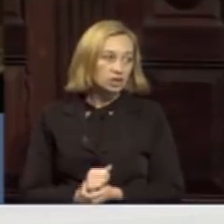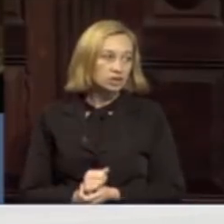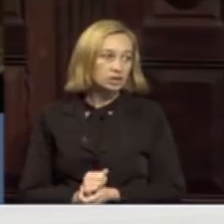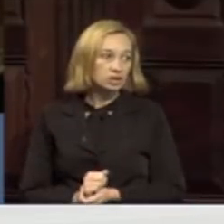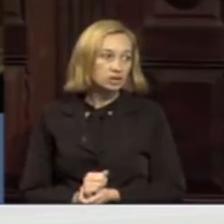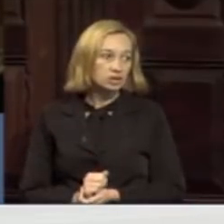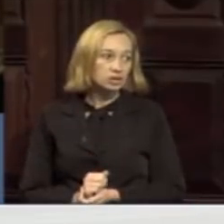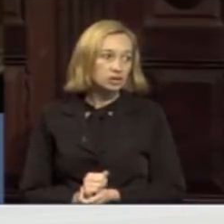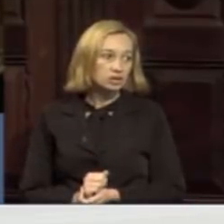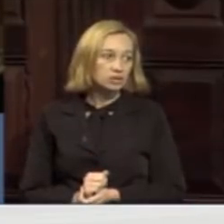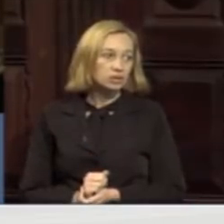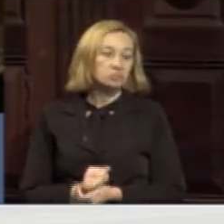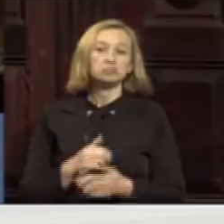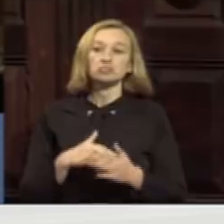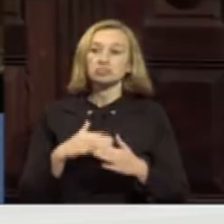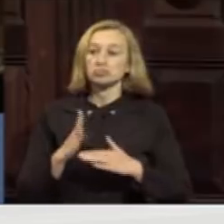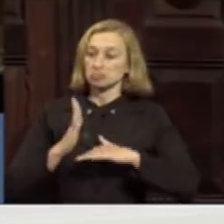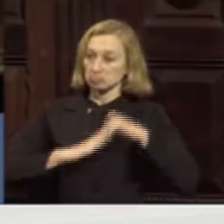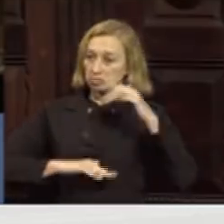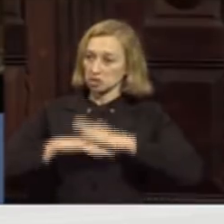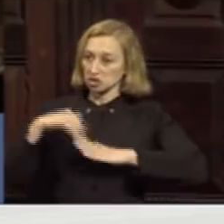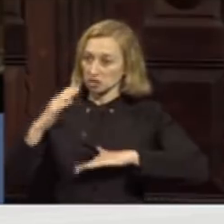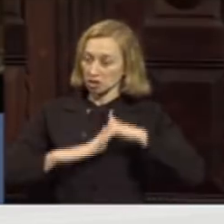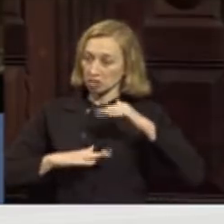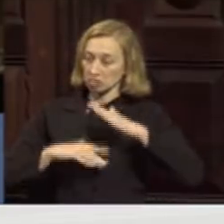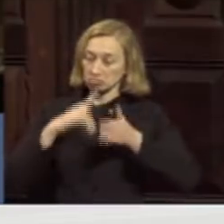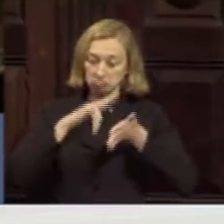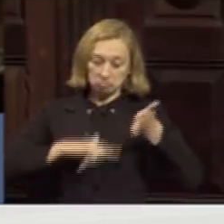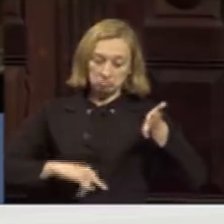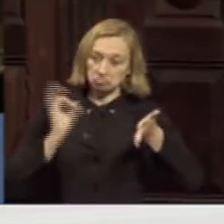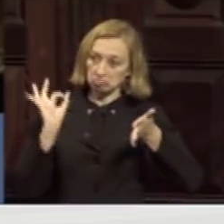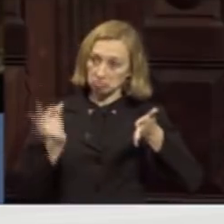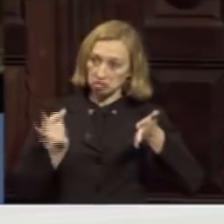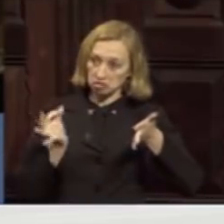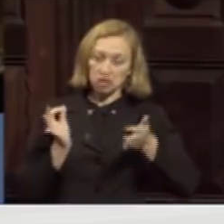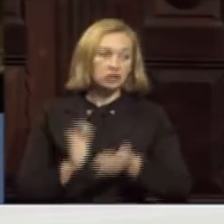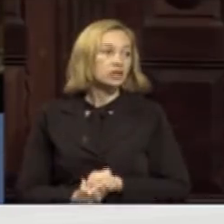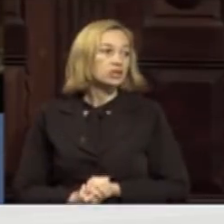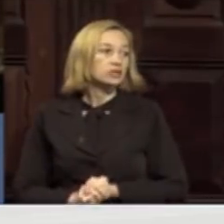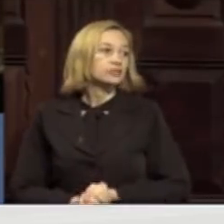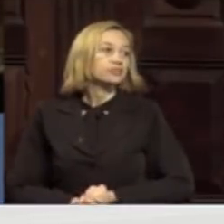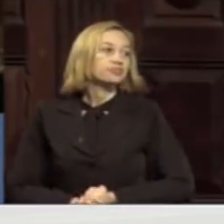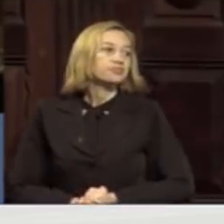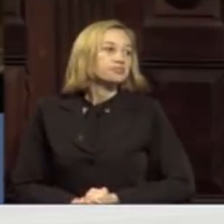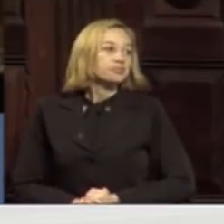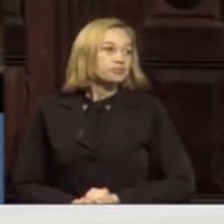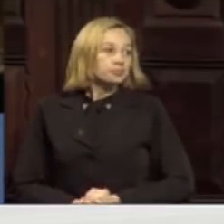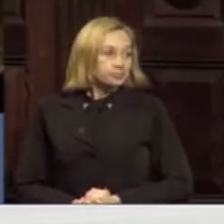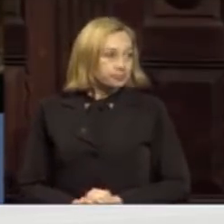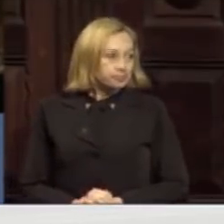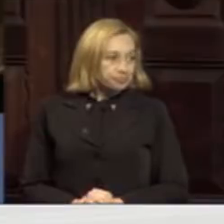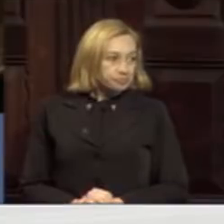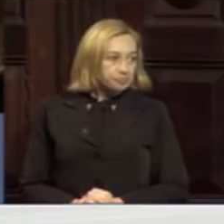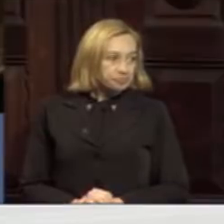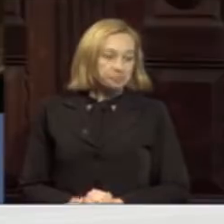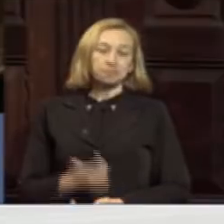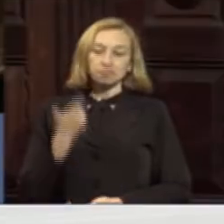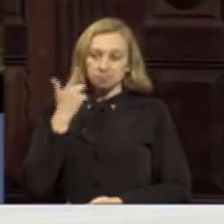na educação profissional e tecnológica, já foi pró-reitor de extensão do IFRJ e